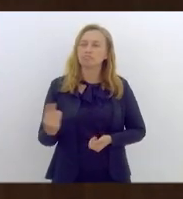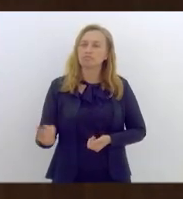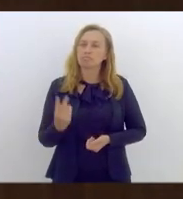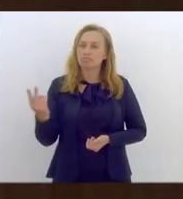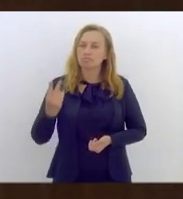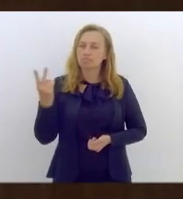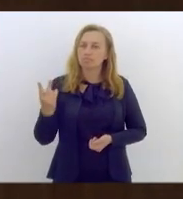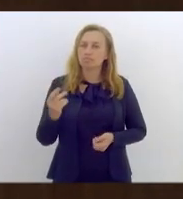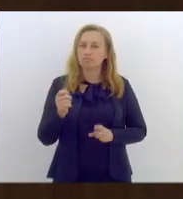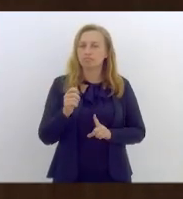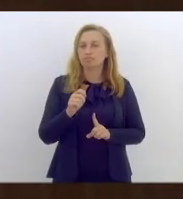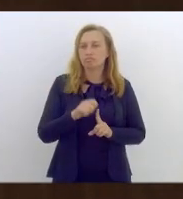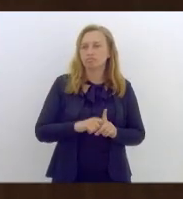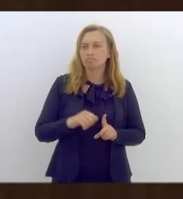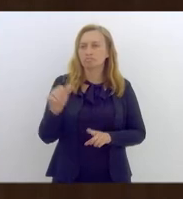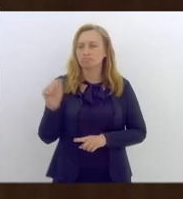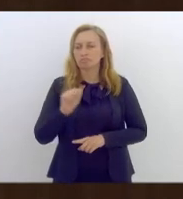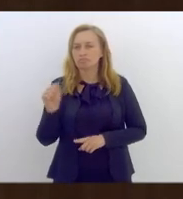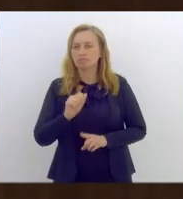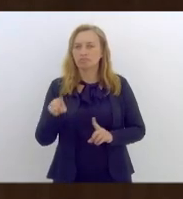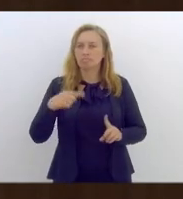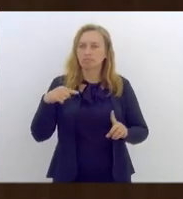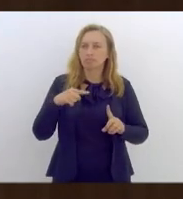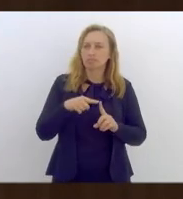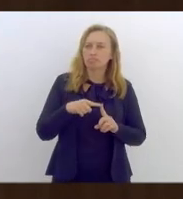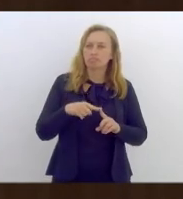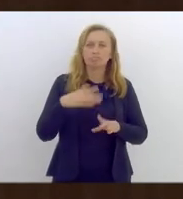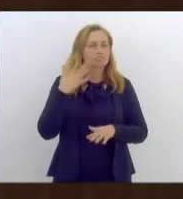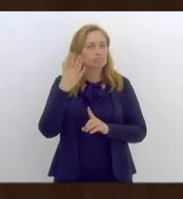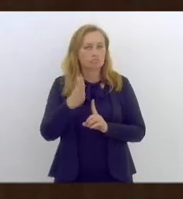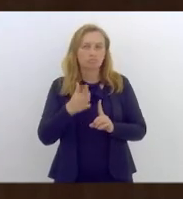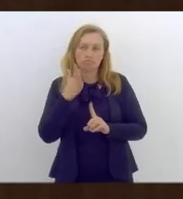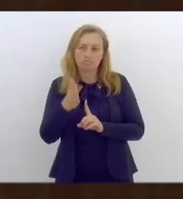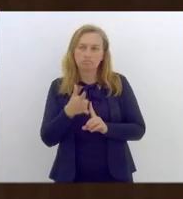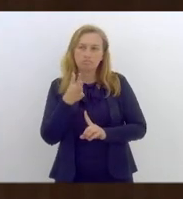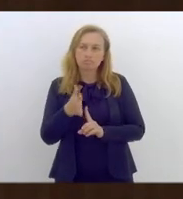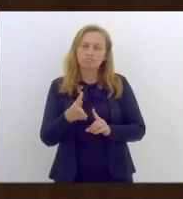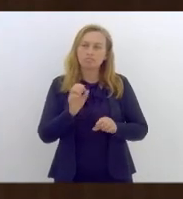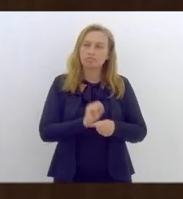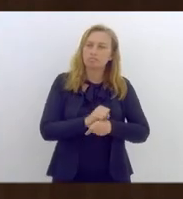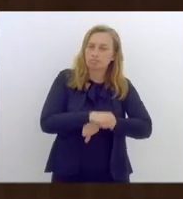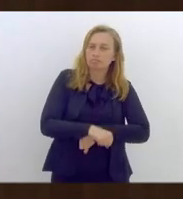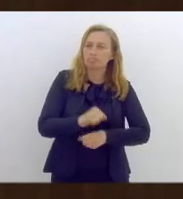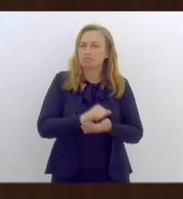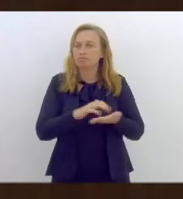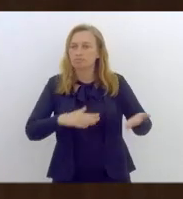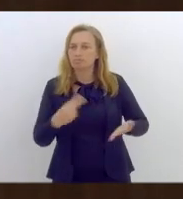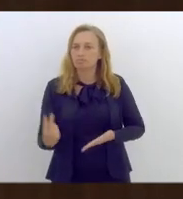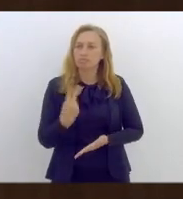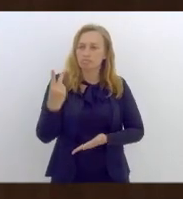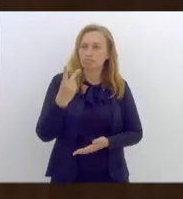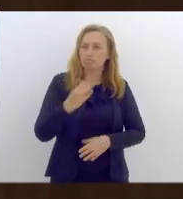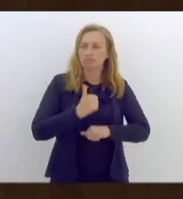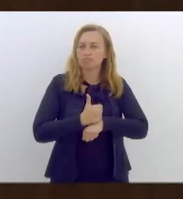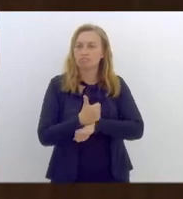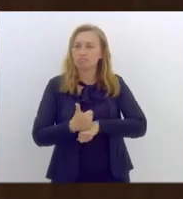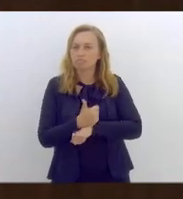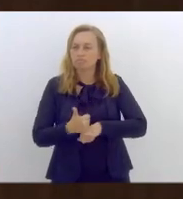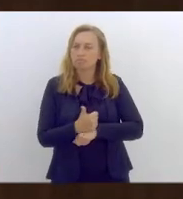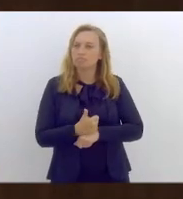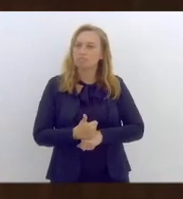realizada em agosto com objetivo de realizar palestras seminários e atividades de valorização dos profissionais